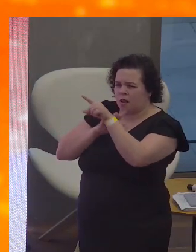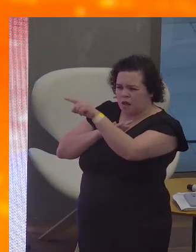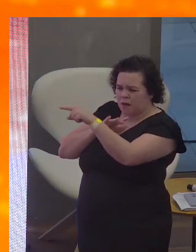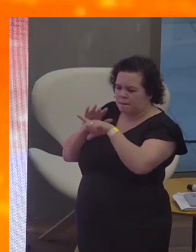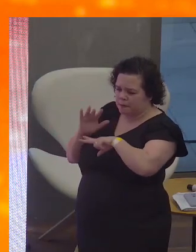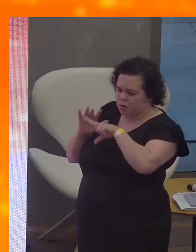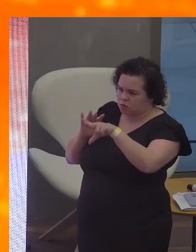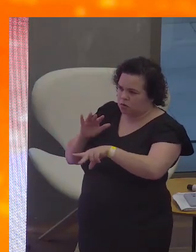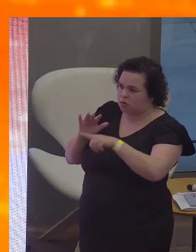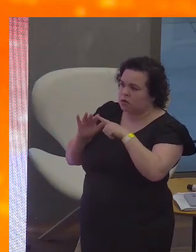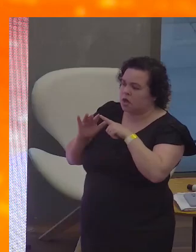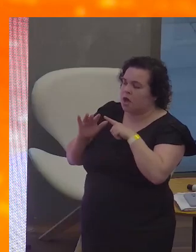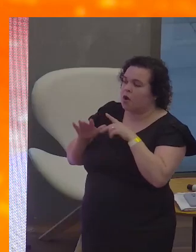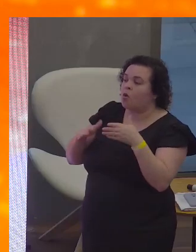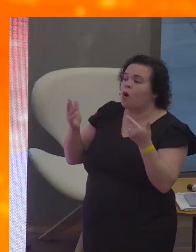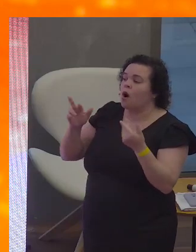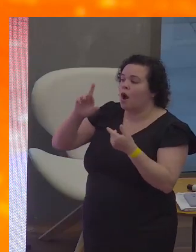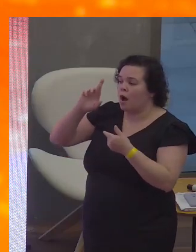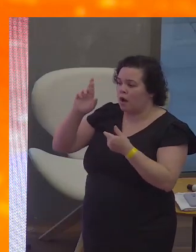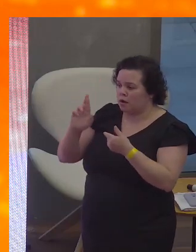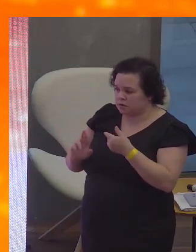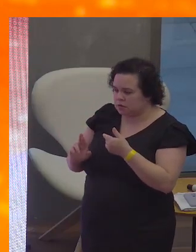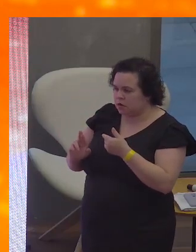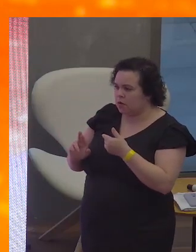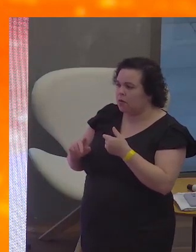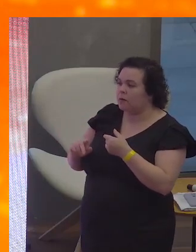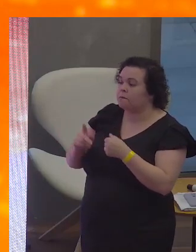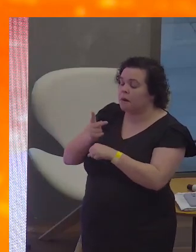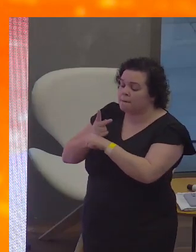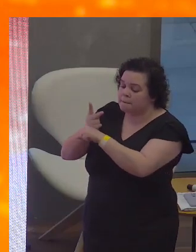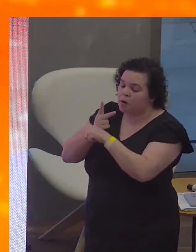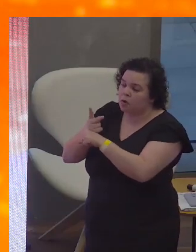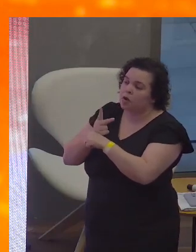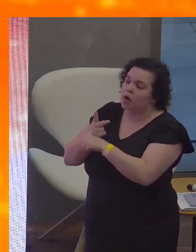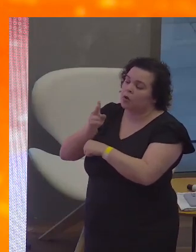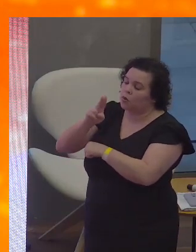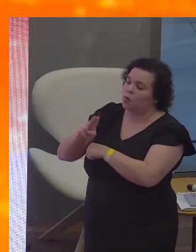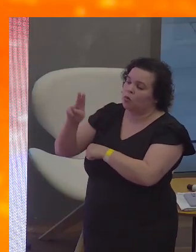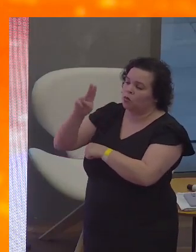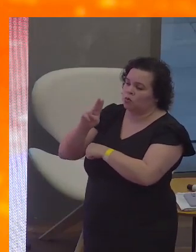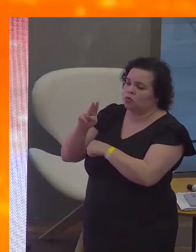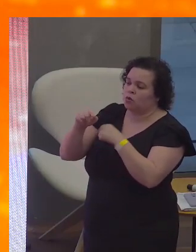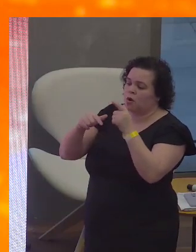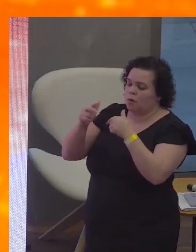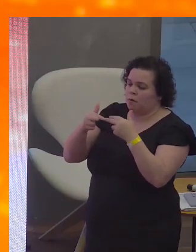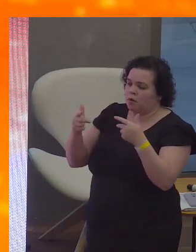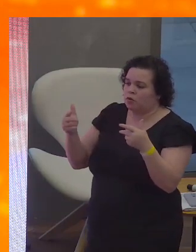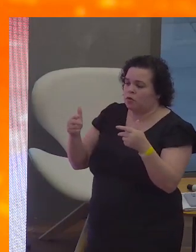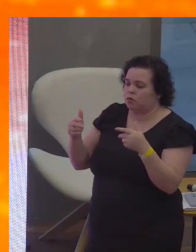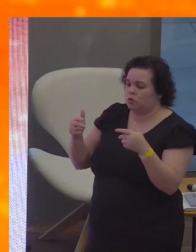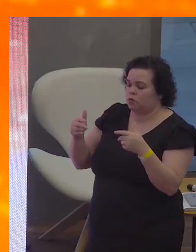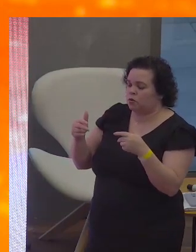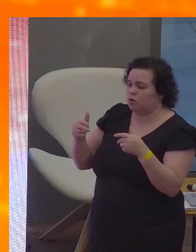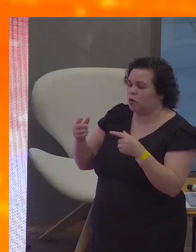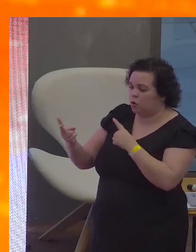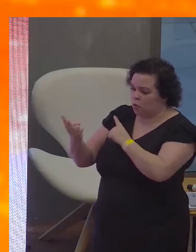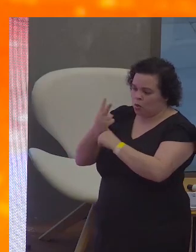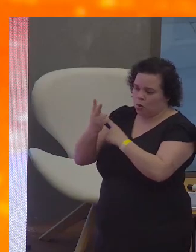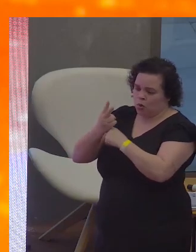vocês, né? Eles fizeram qual é a razão para a procura e o consumo de produtos relacionados ao